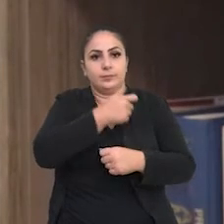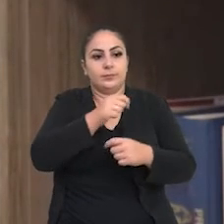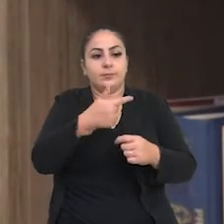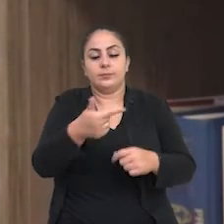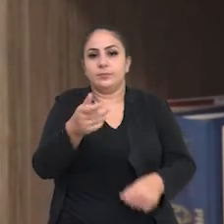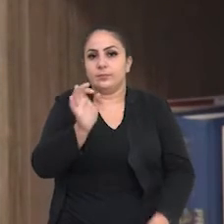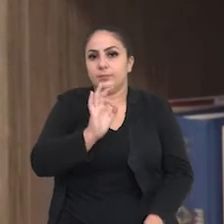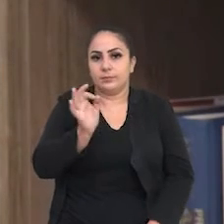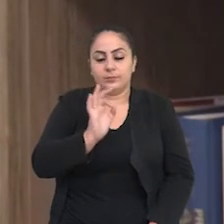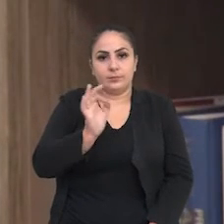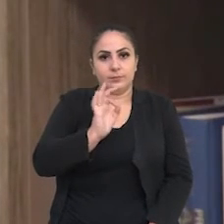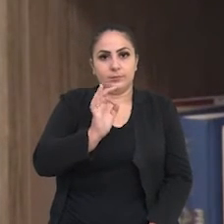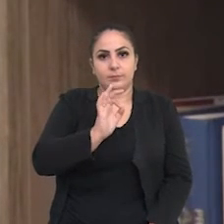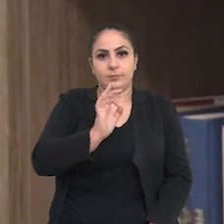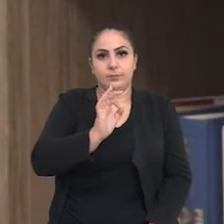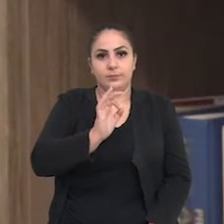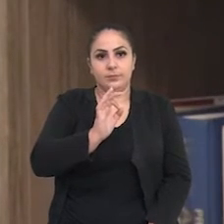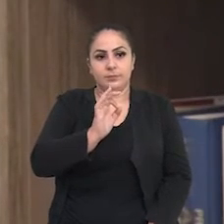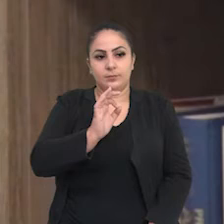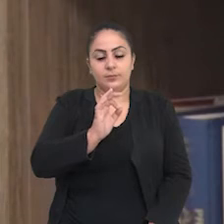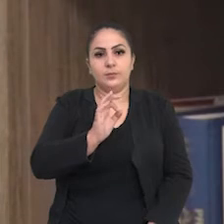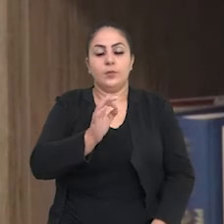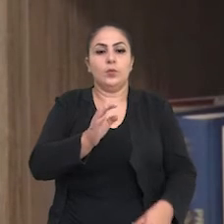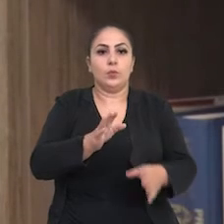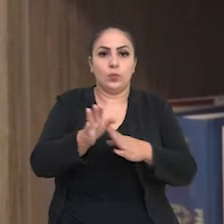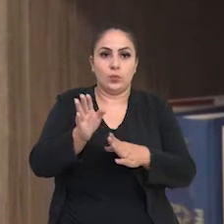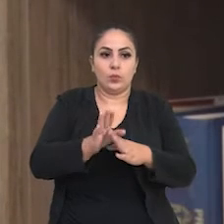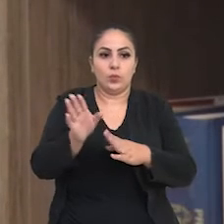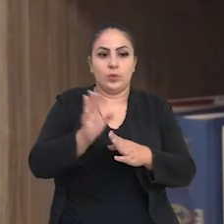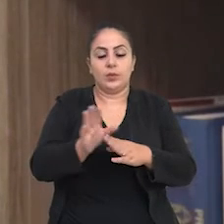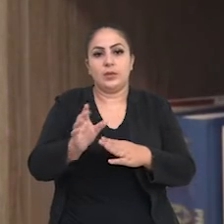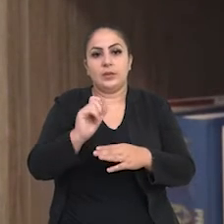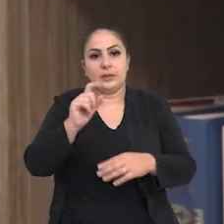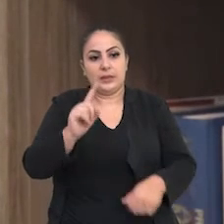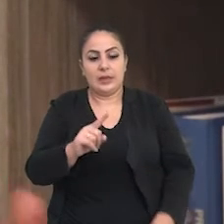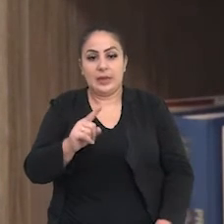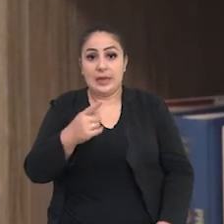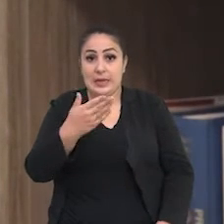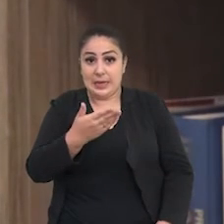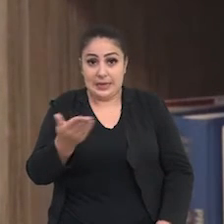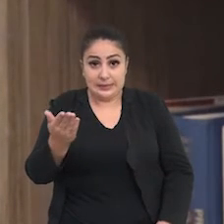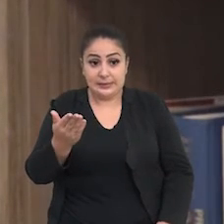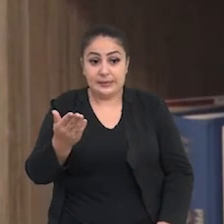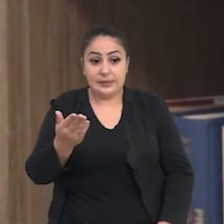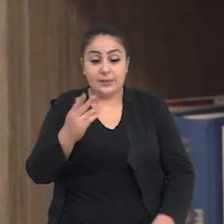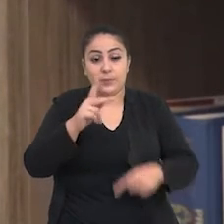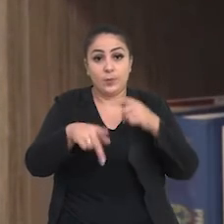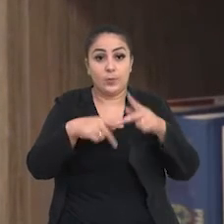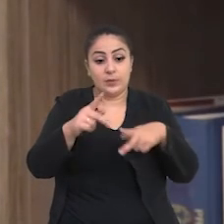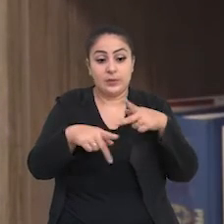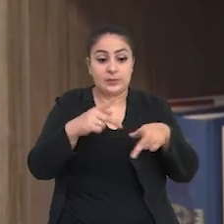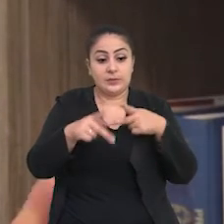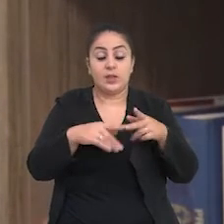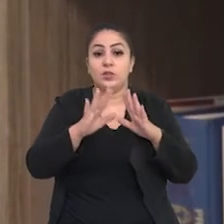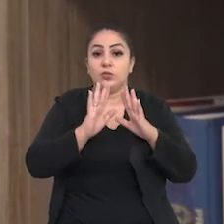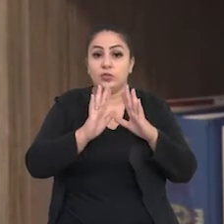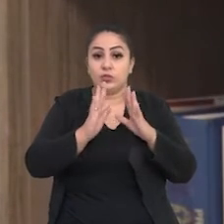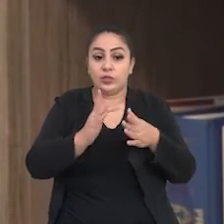vacina. Não existe uma orientação de que essa